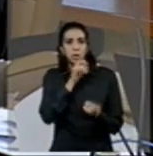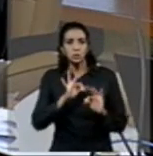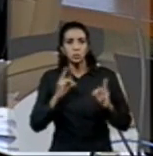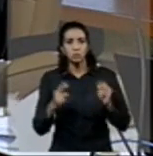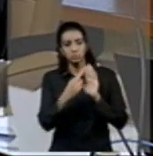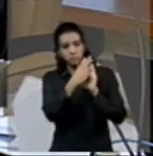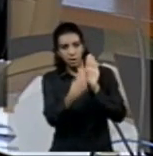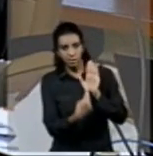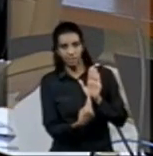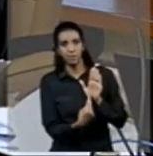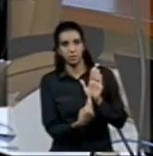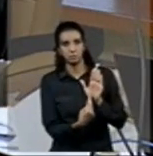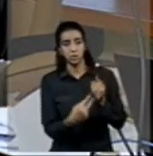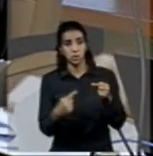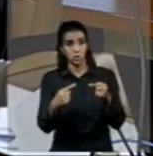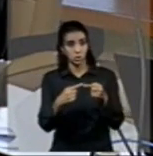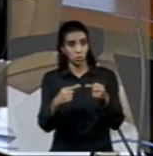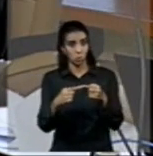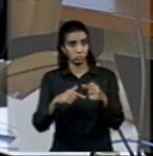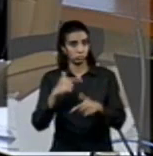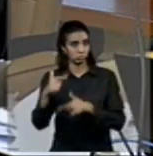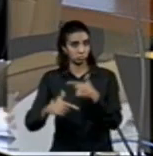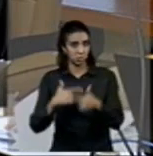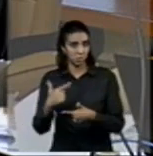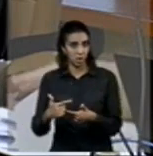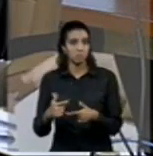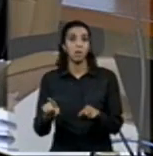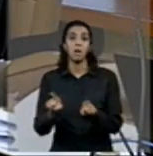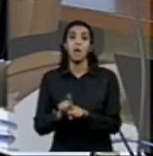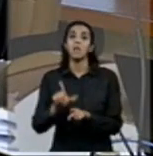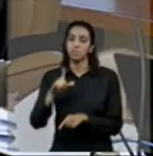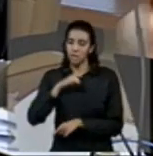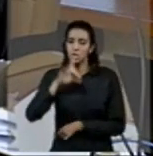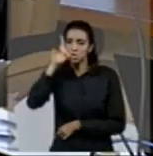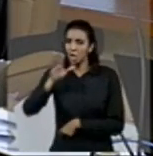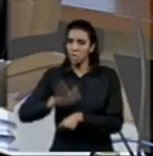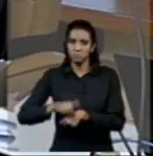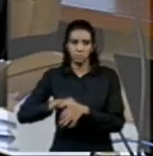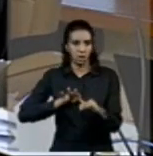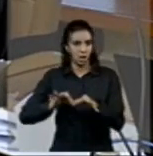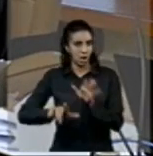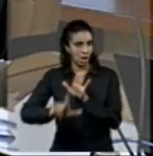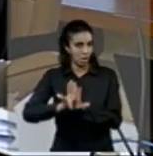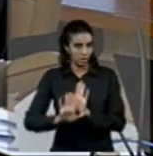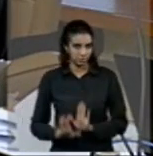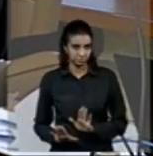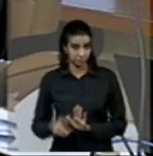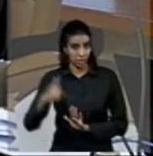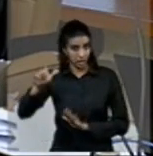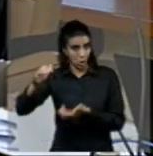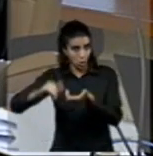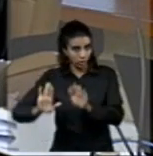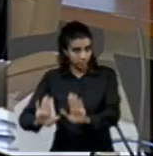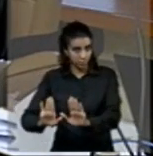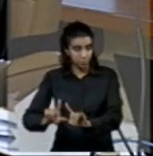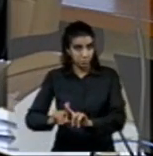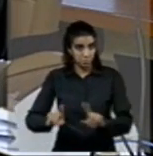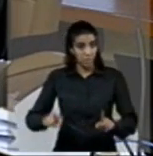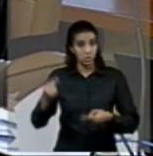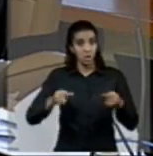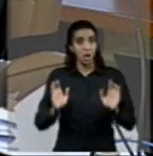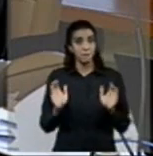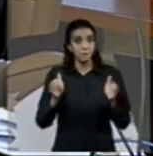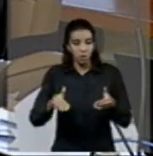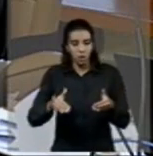normativos decorrentes do legítimo exercício do direito de legislar. A seara específica desse debate localiza-se no